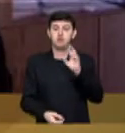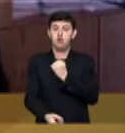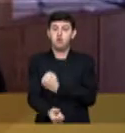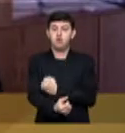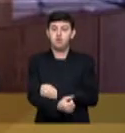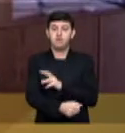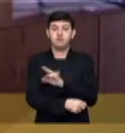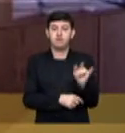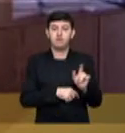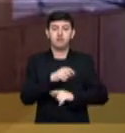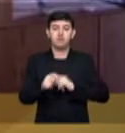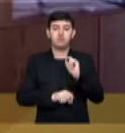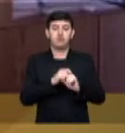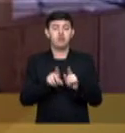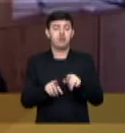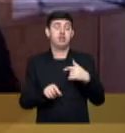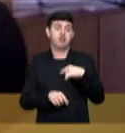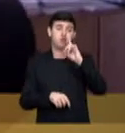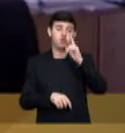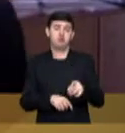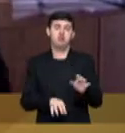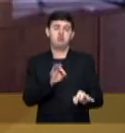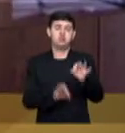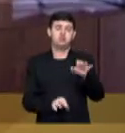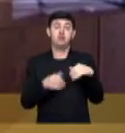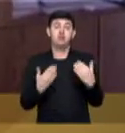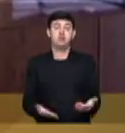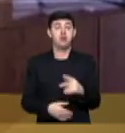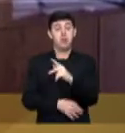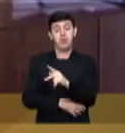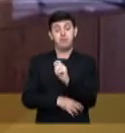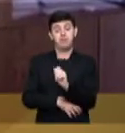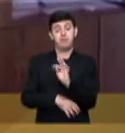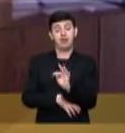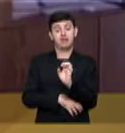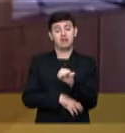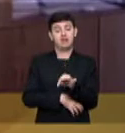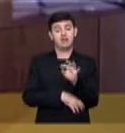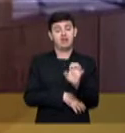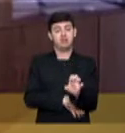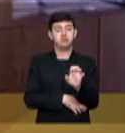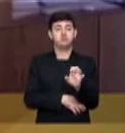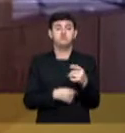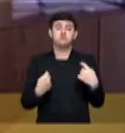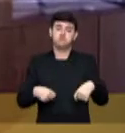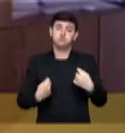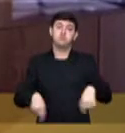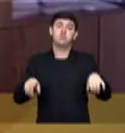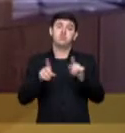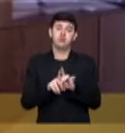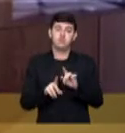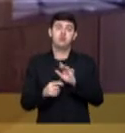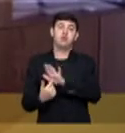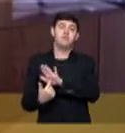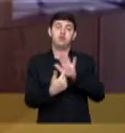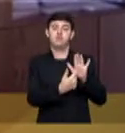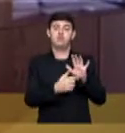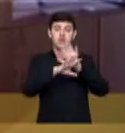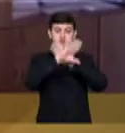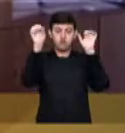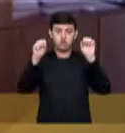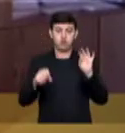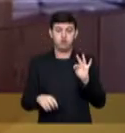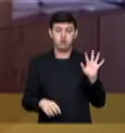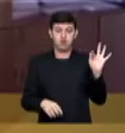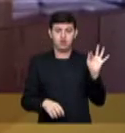no ordenamento jurídico. Então, é por isso que patente continua a necessidade premente da manifestação do Supremo Tribunal